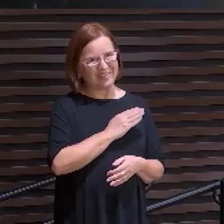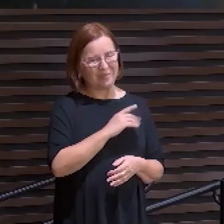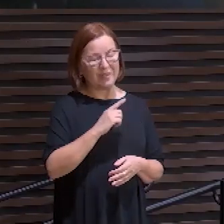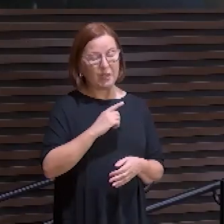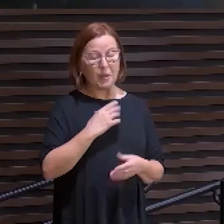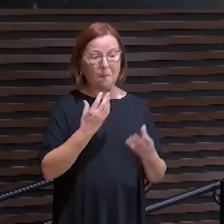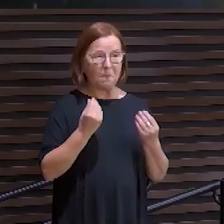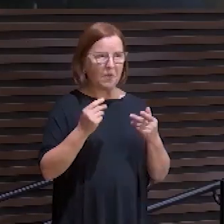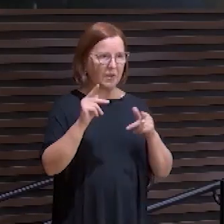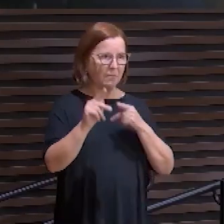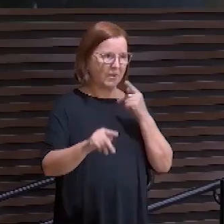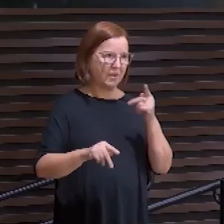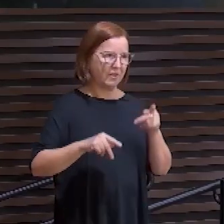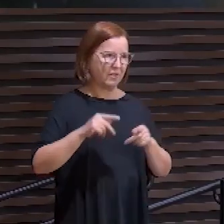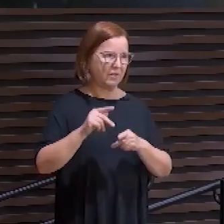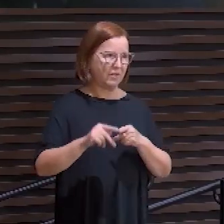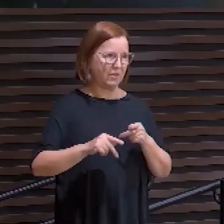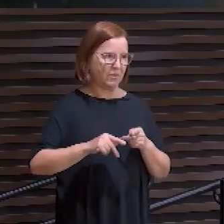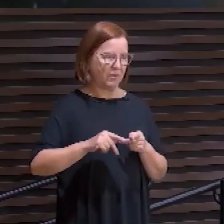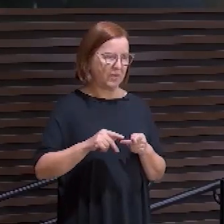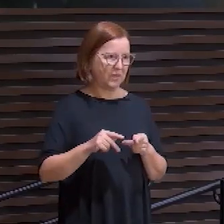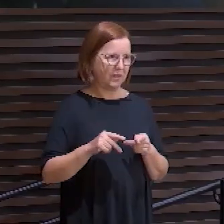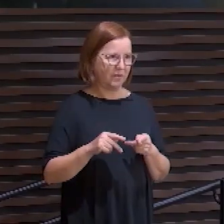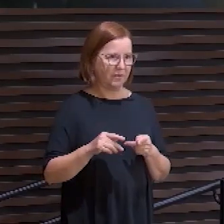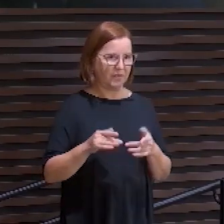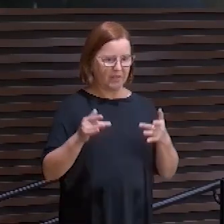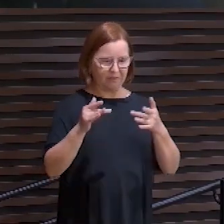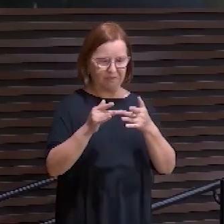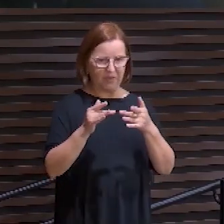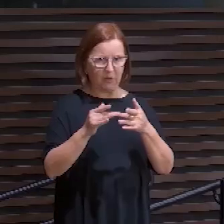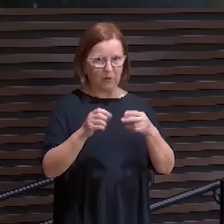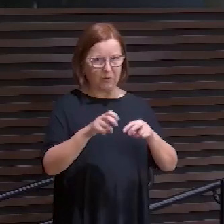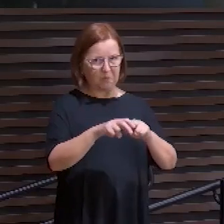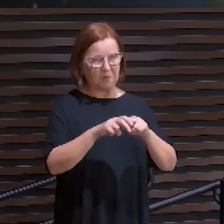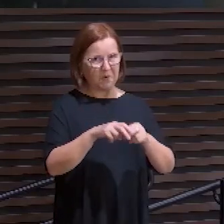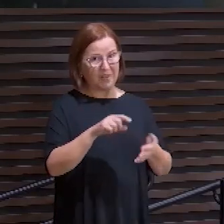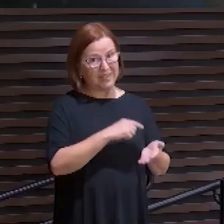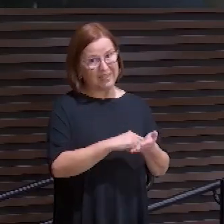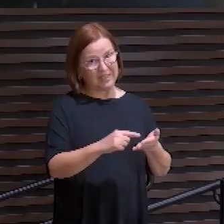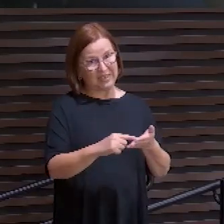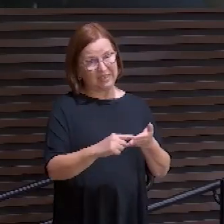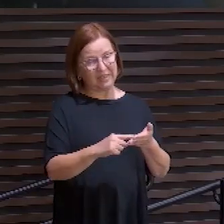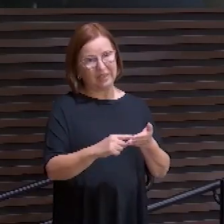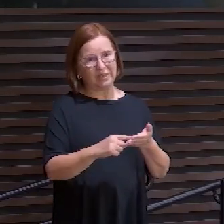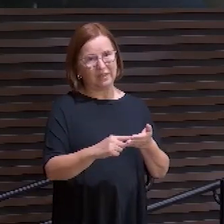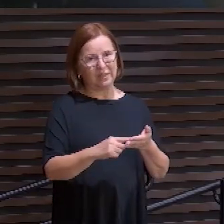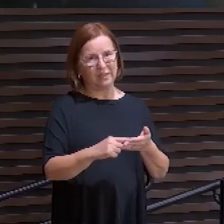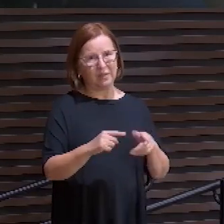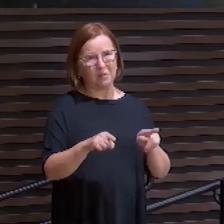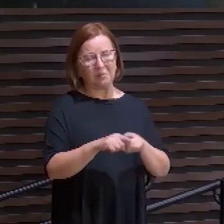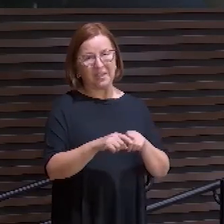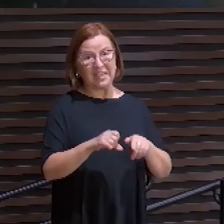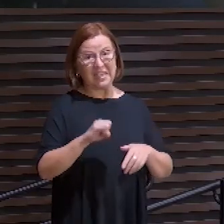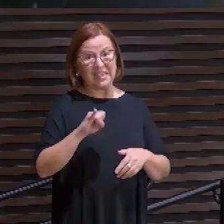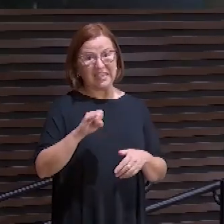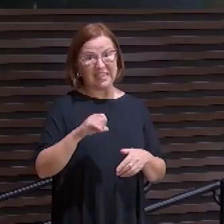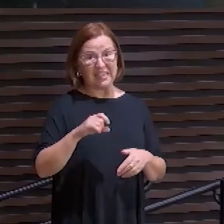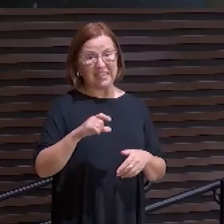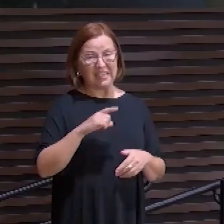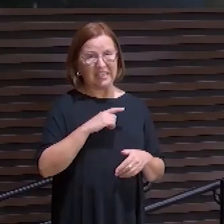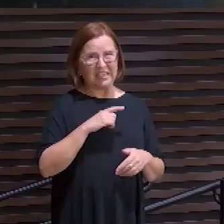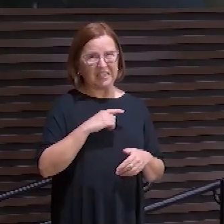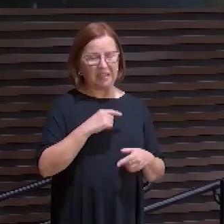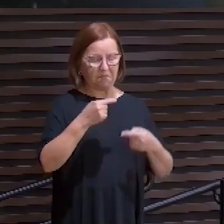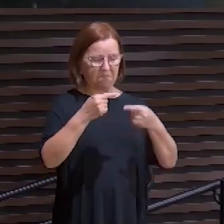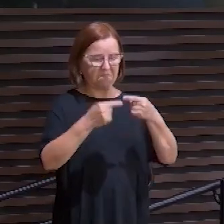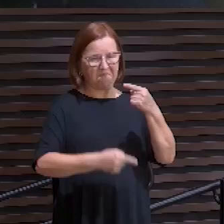gente que se vincula pelo sangue, mas havendo uma discordância que